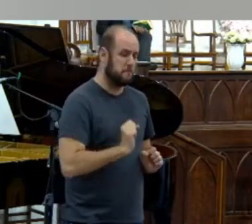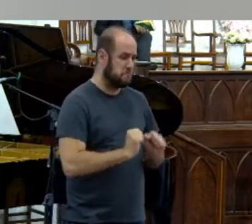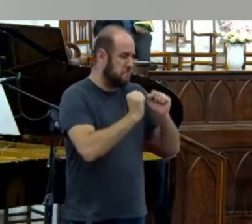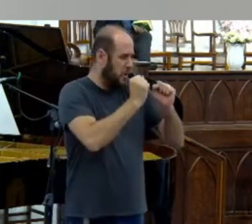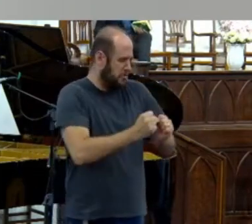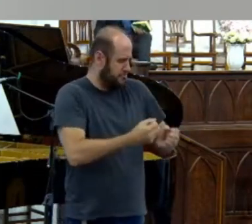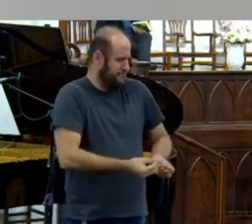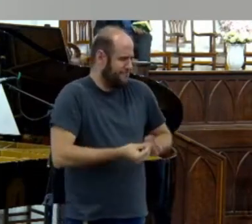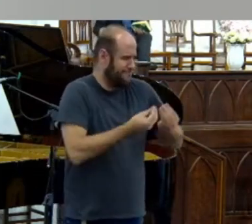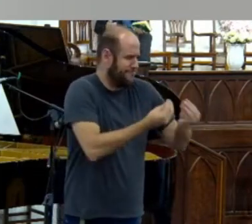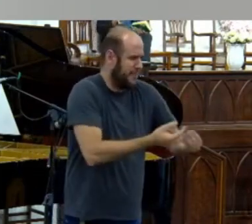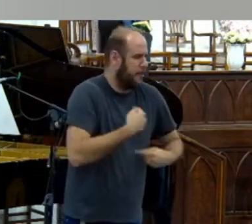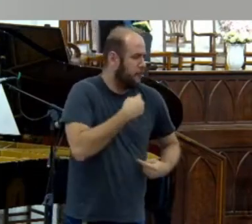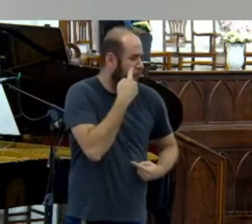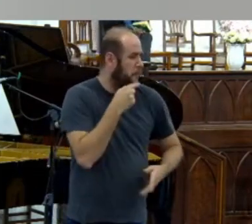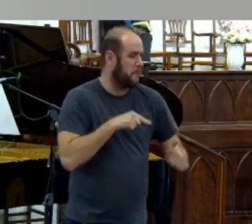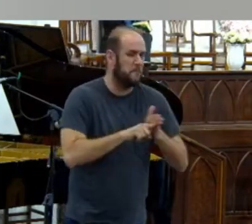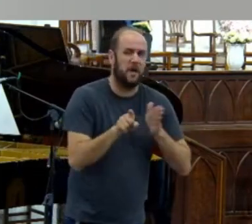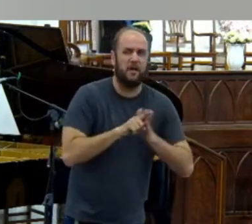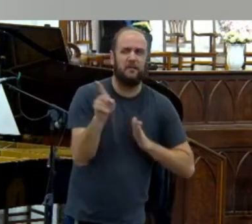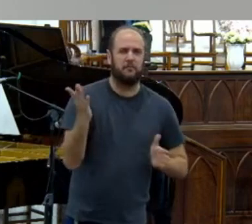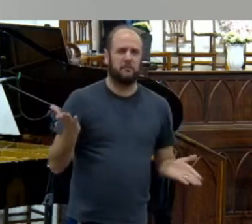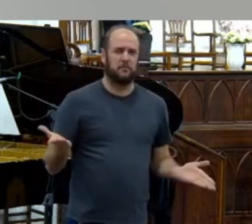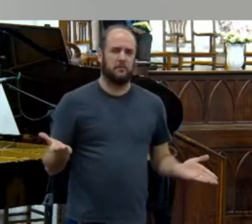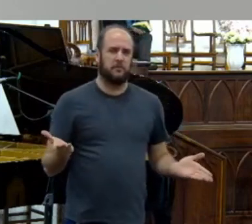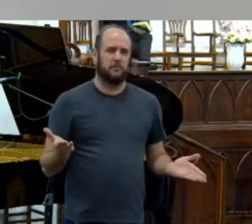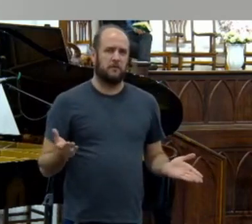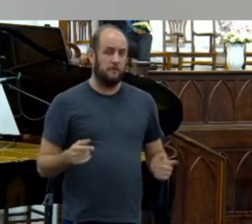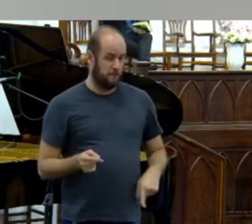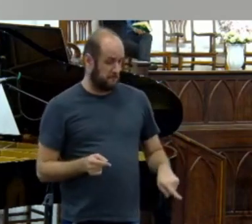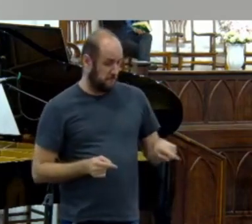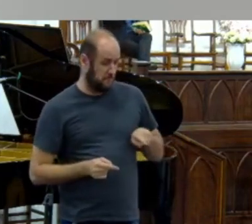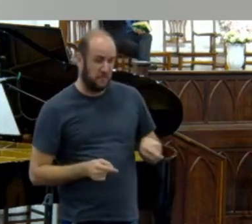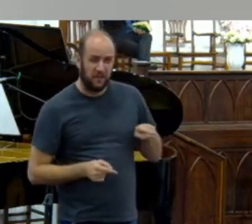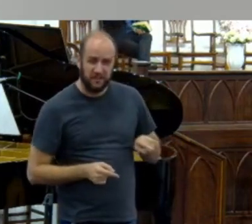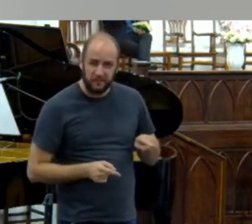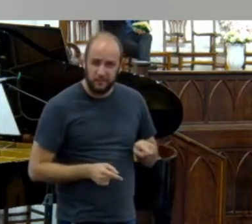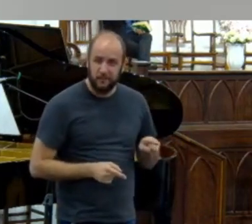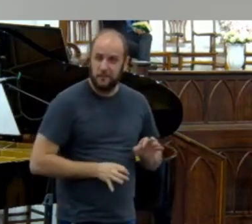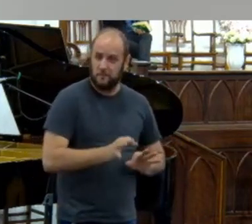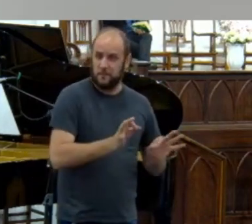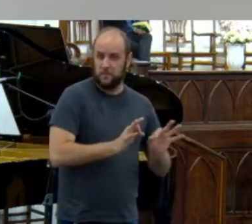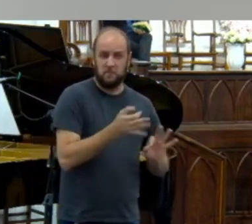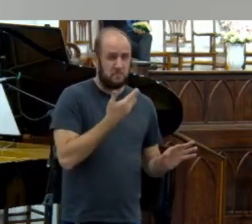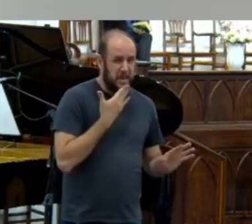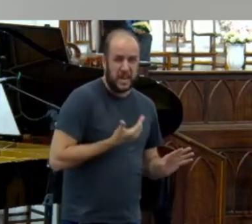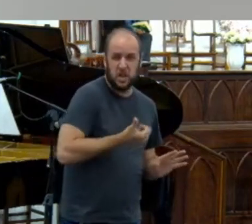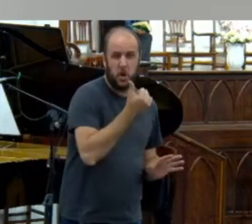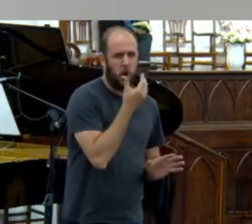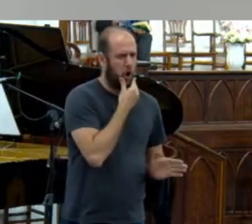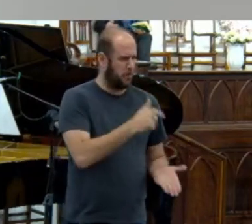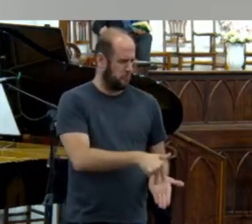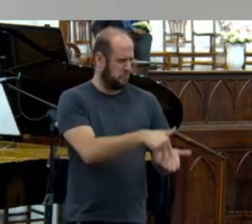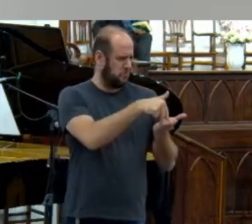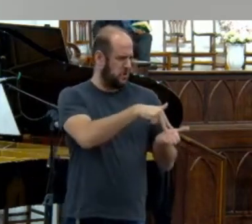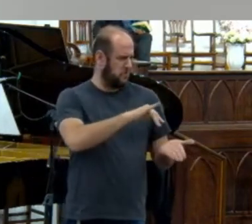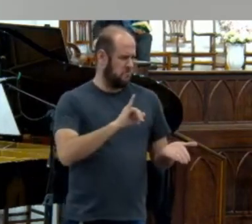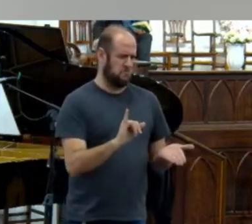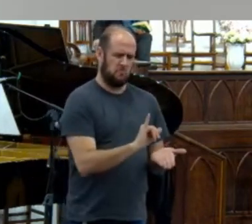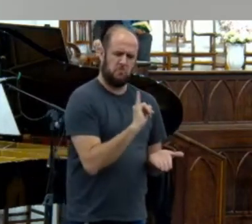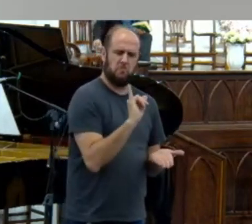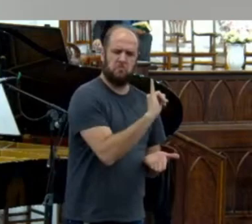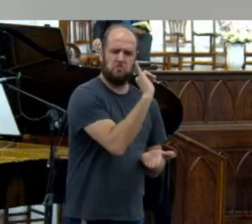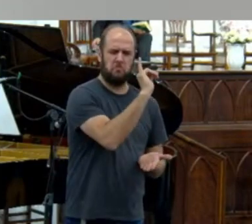faço? Mesmo que tu fosses o mais preparado dos homens, homem cheio de conhecimento